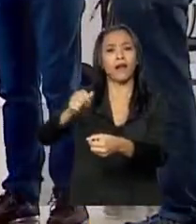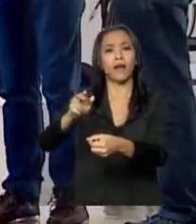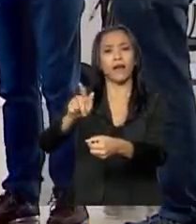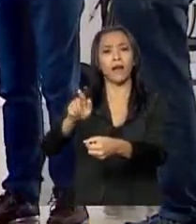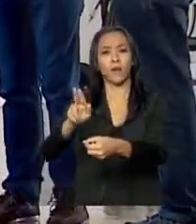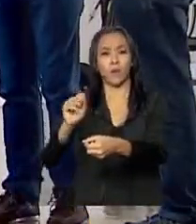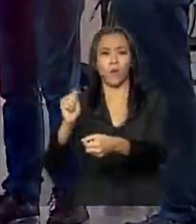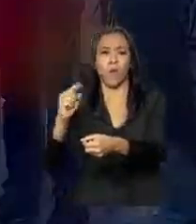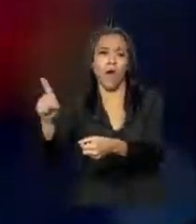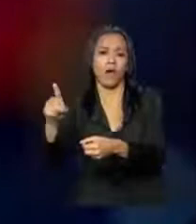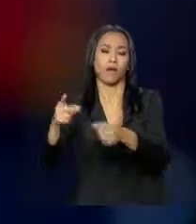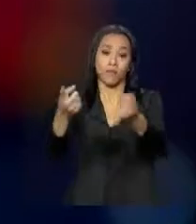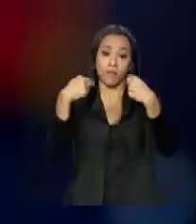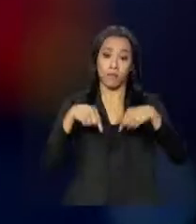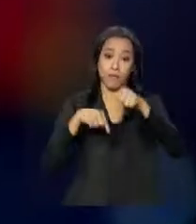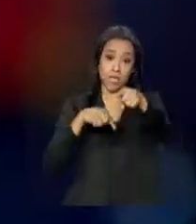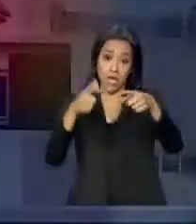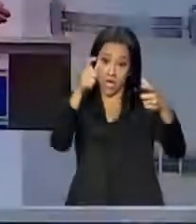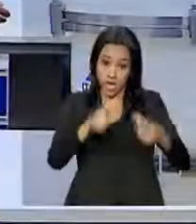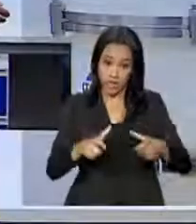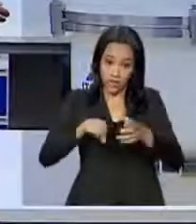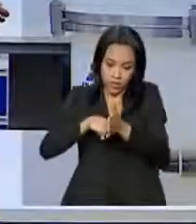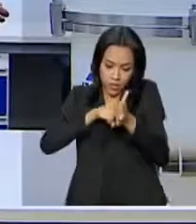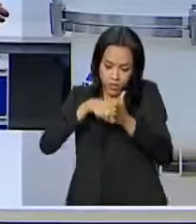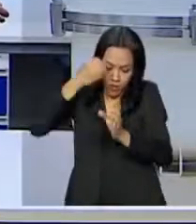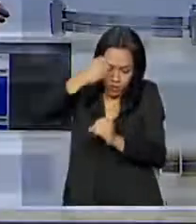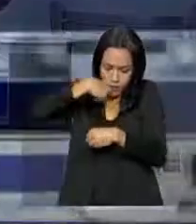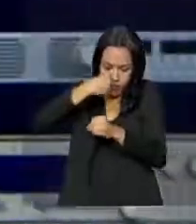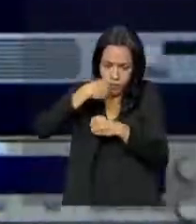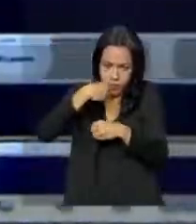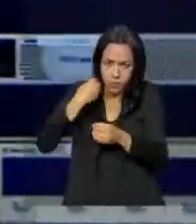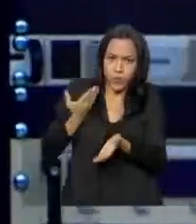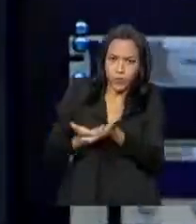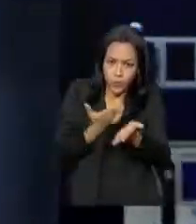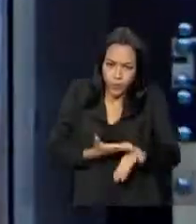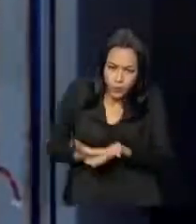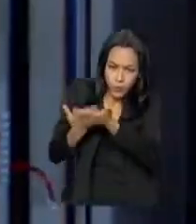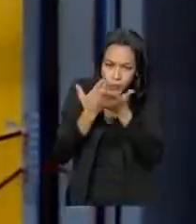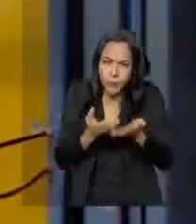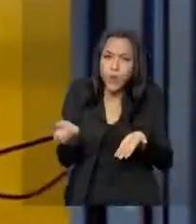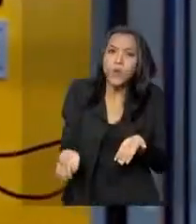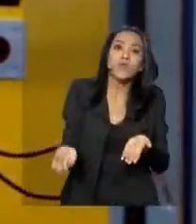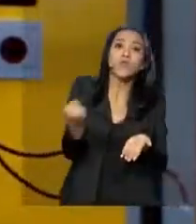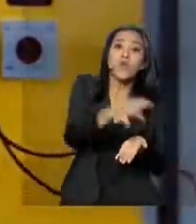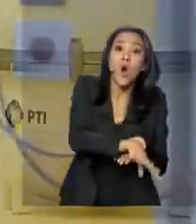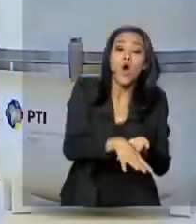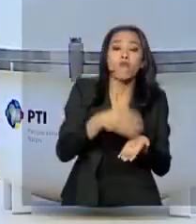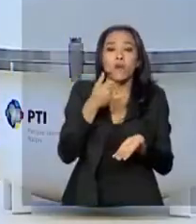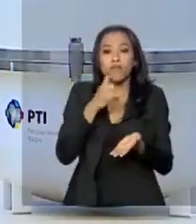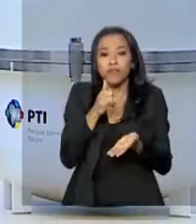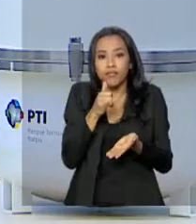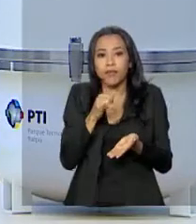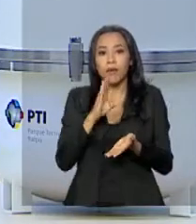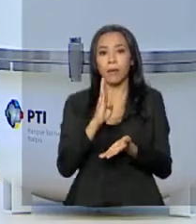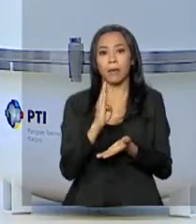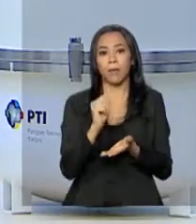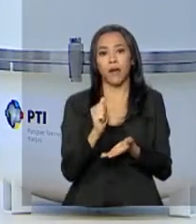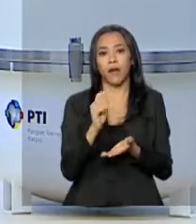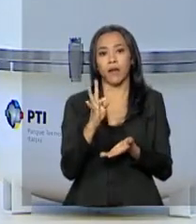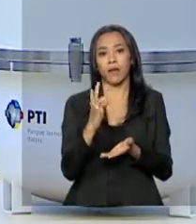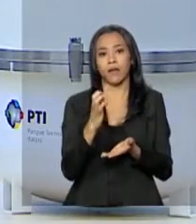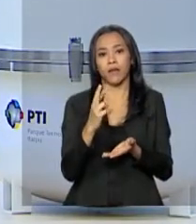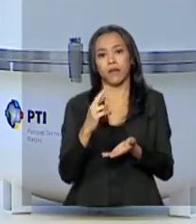veículos, engenheiros do Parque Tecnológico de Itaipu estão desenvolvendo uma nova bateria. O próximo passo, a nossa